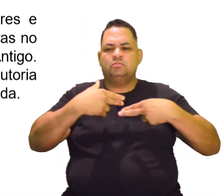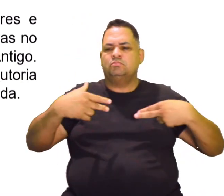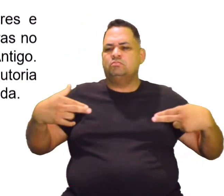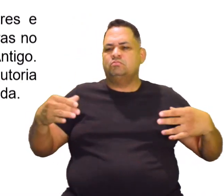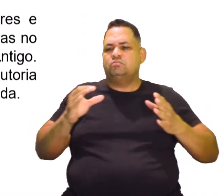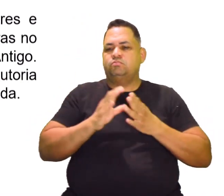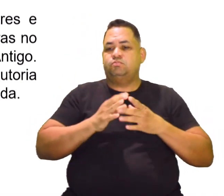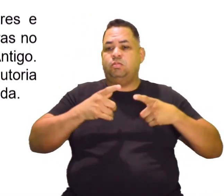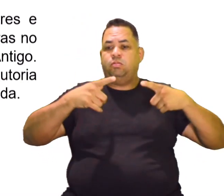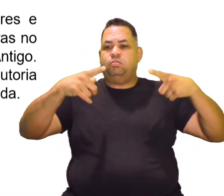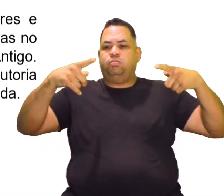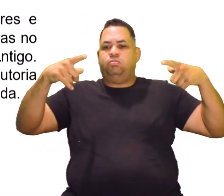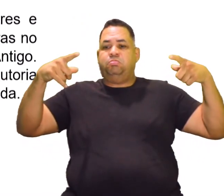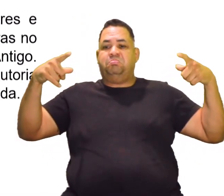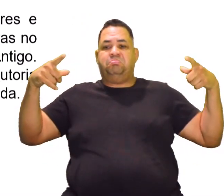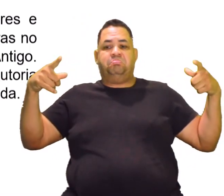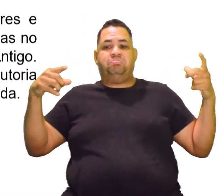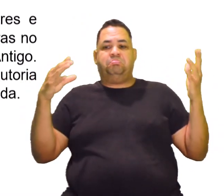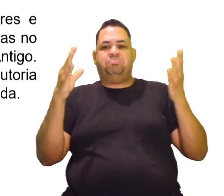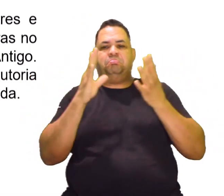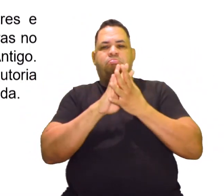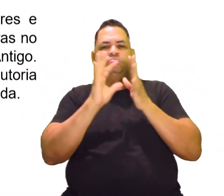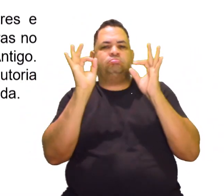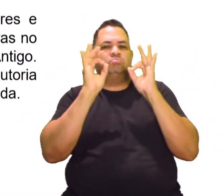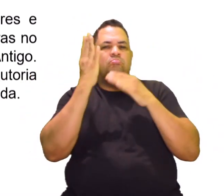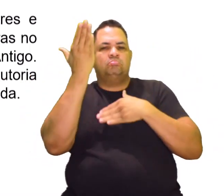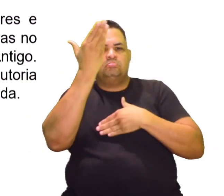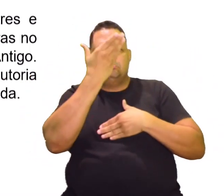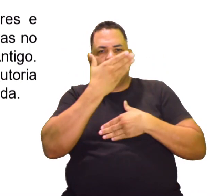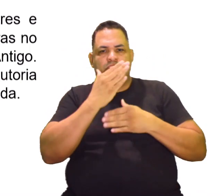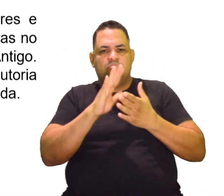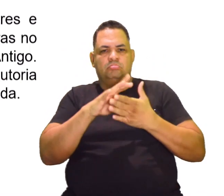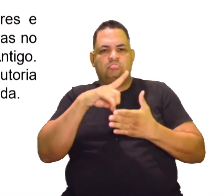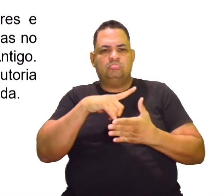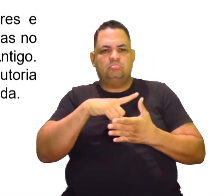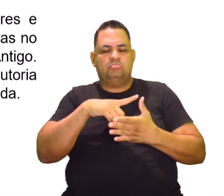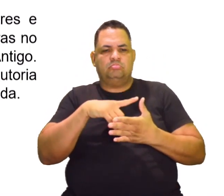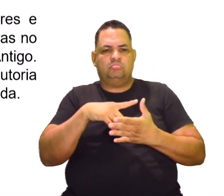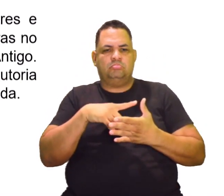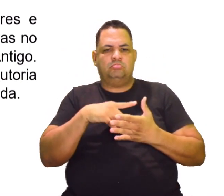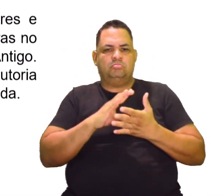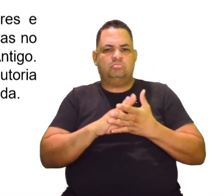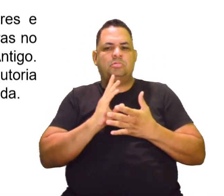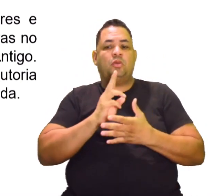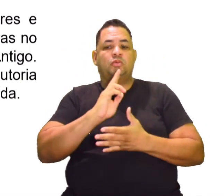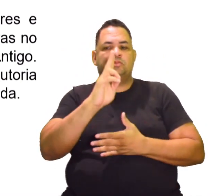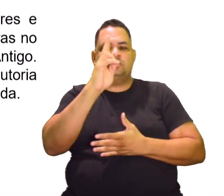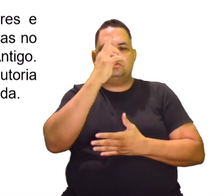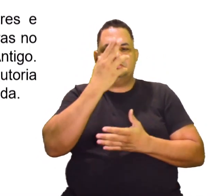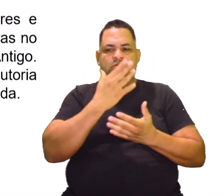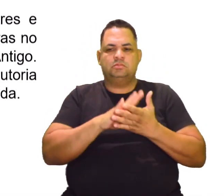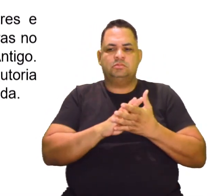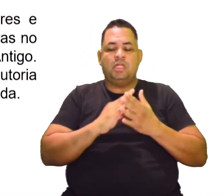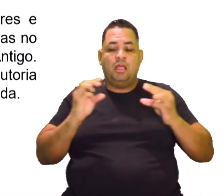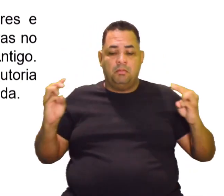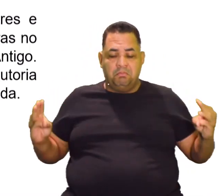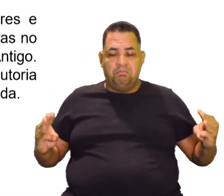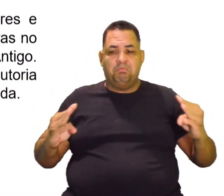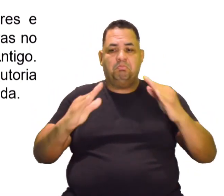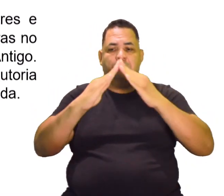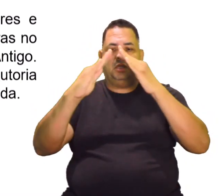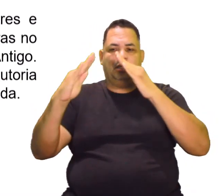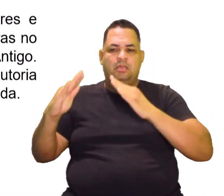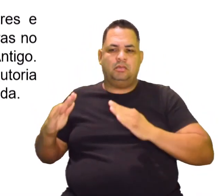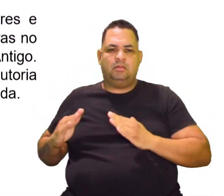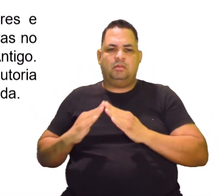né? Que estão aí com o tempo ainda perpetuando, né? Como as pirâmides. Então,